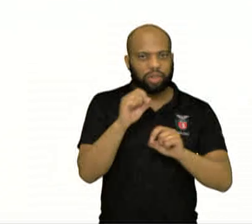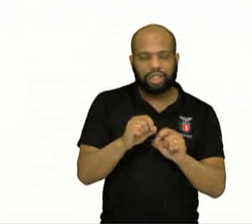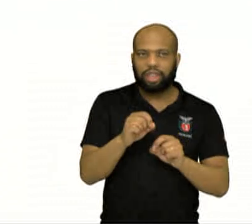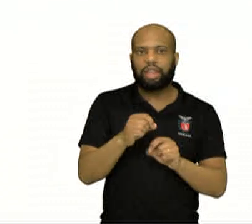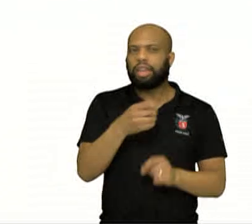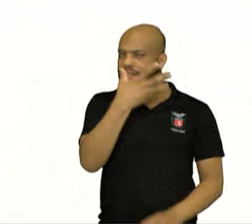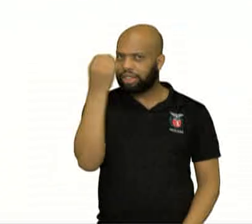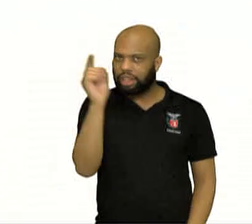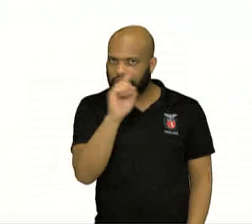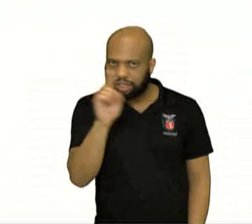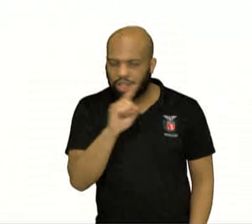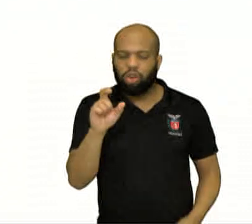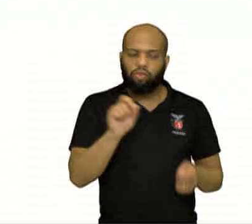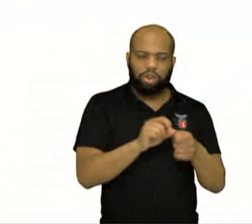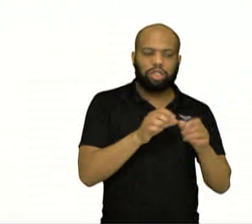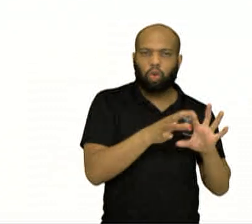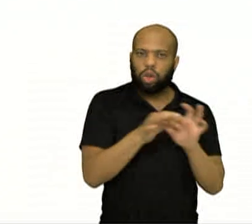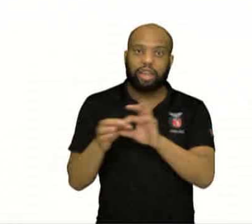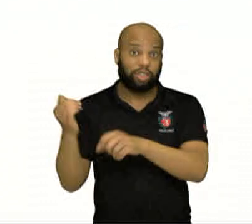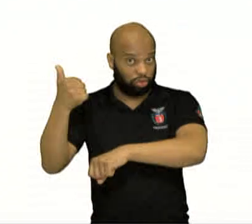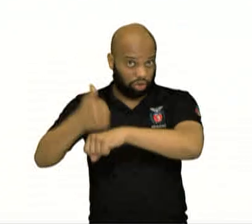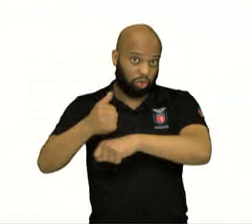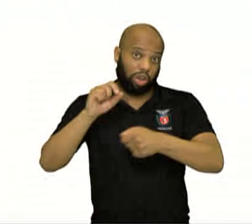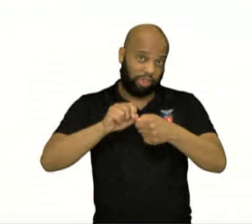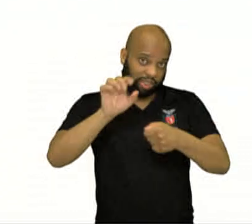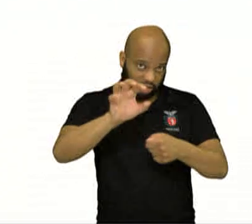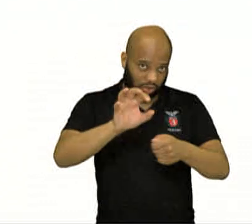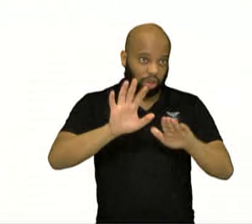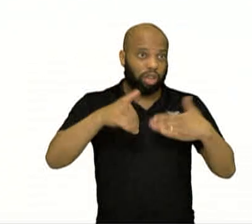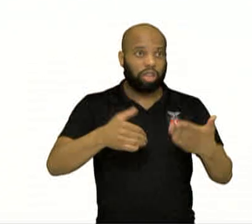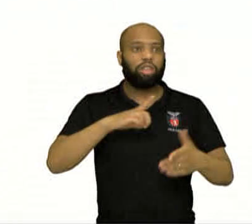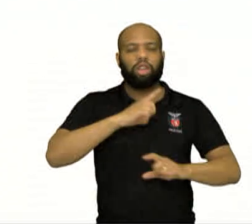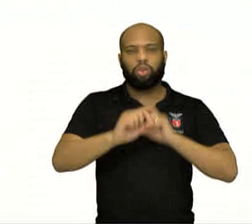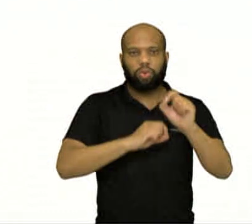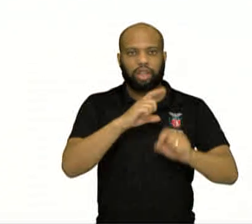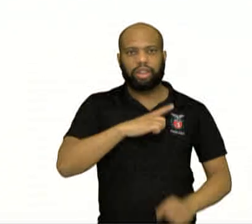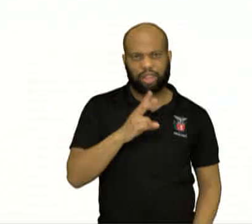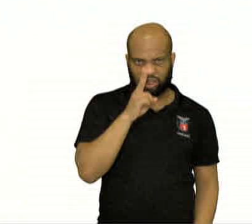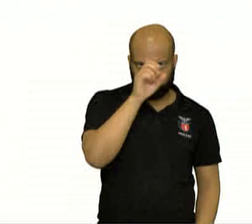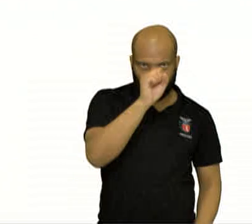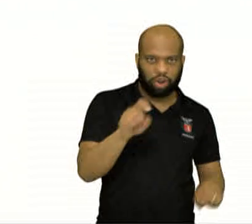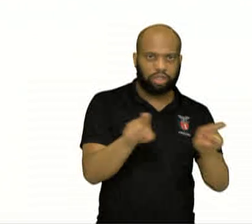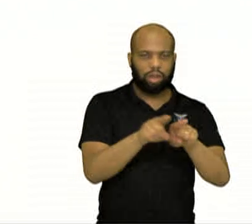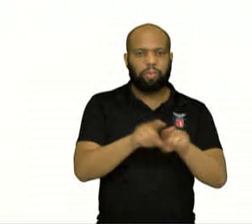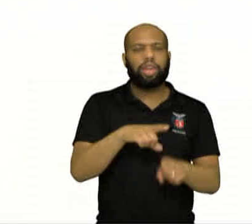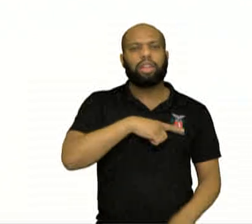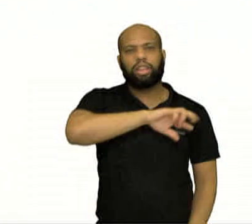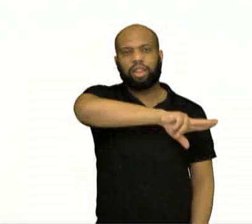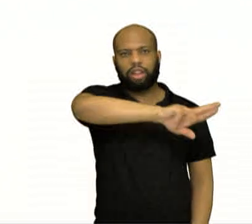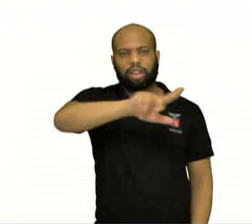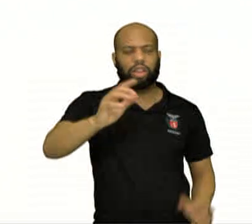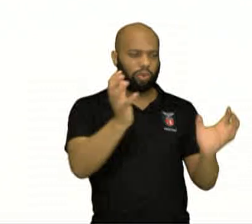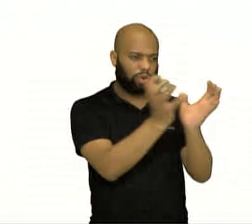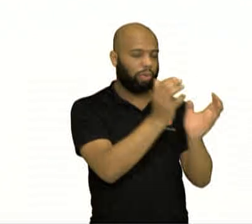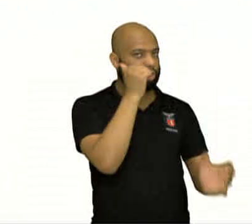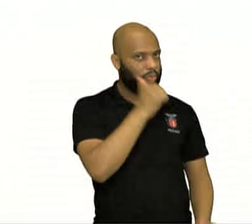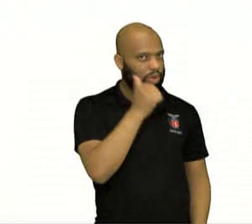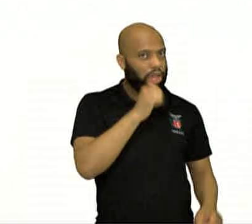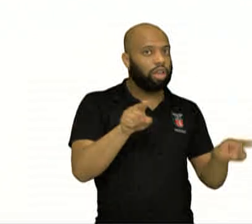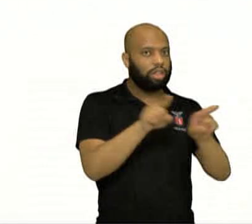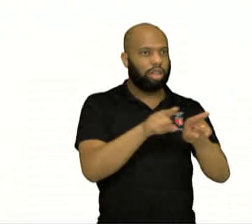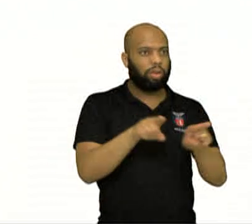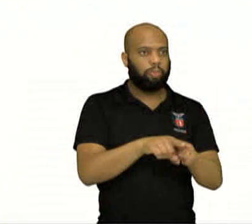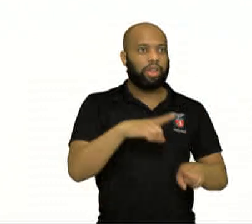que não esquece de que a conexão com o público estão lá a força EA diversidade das Amazonas a